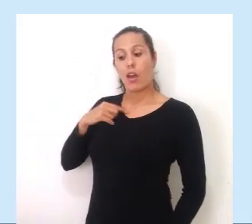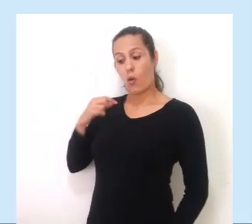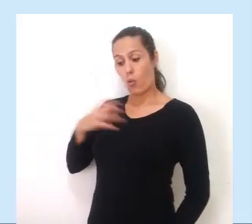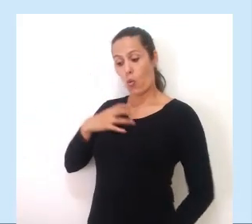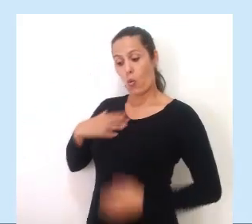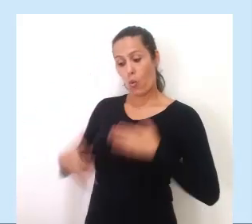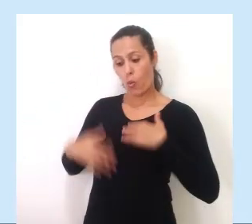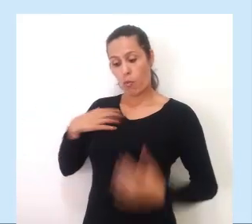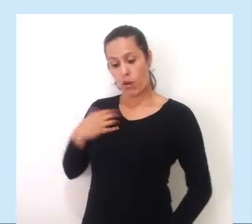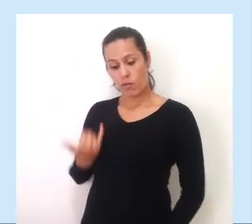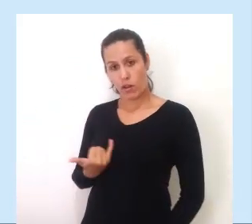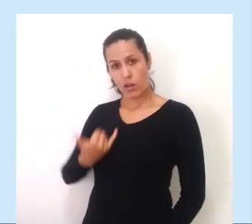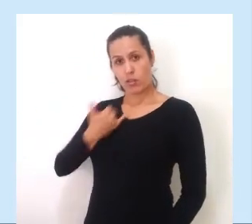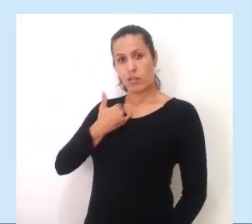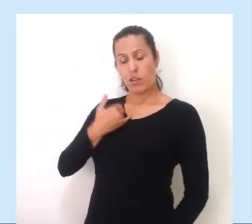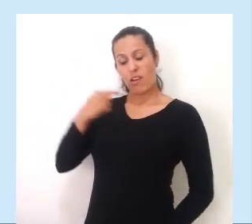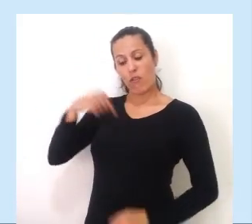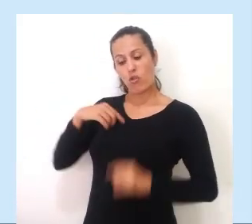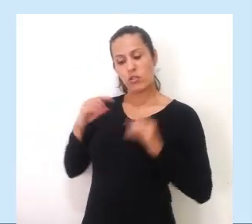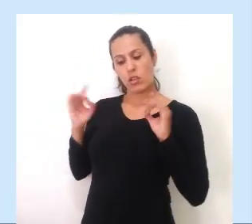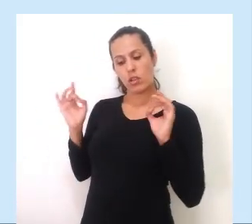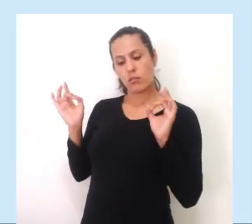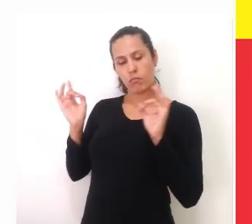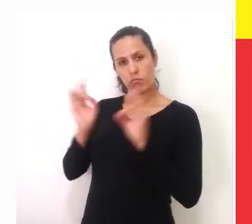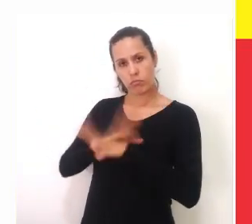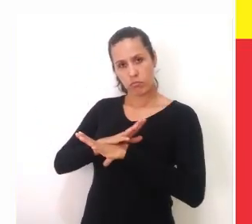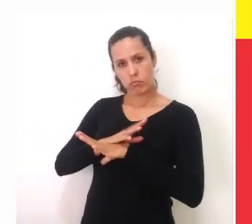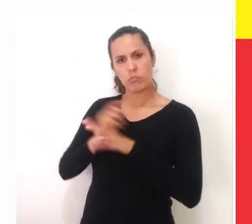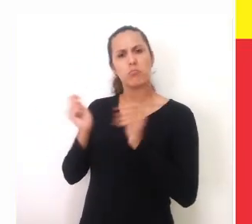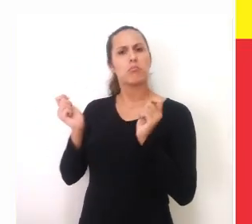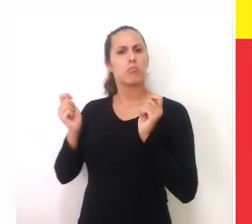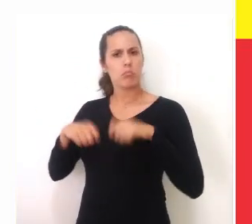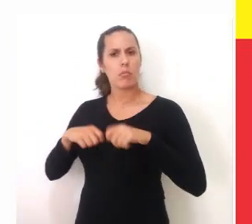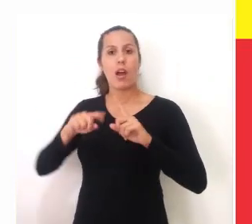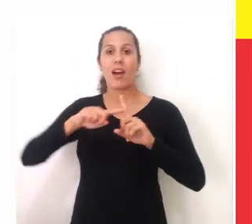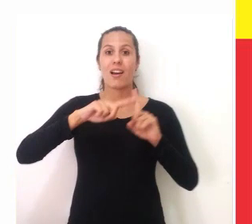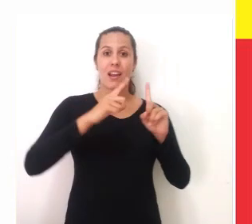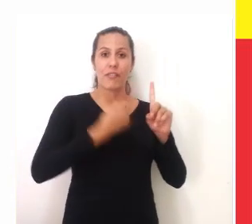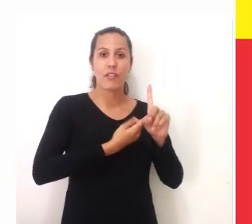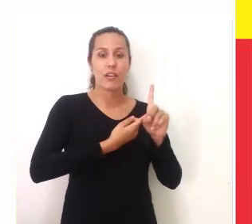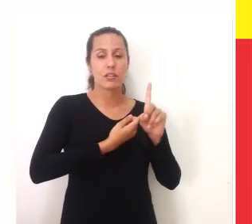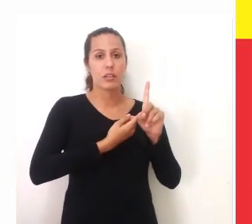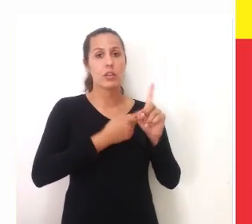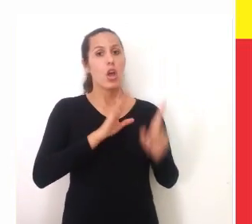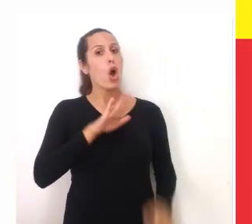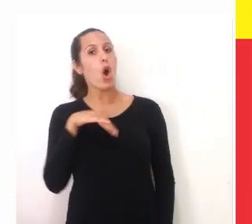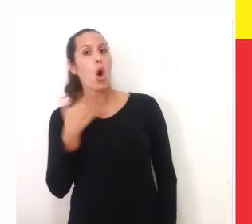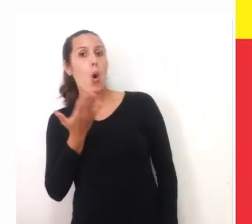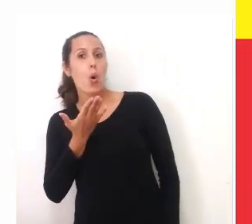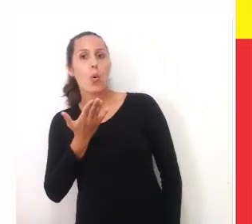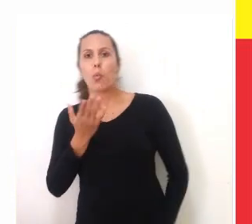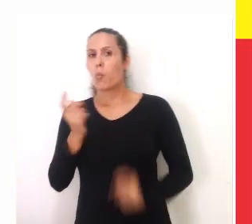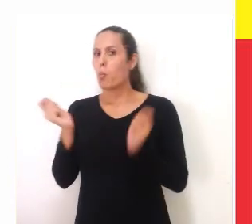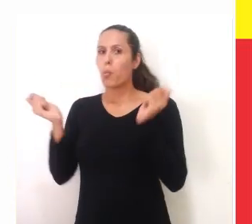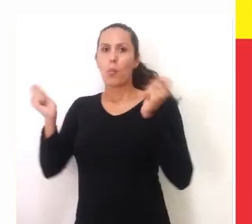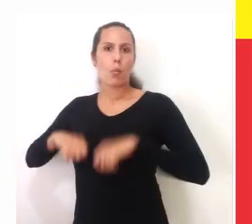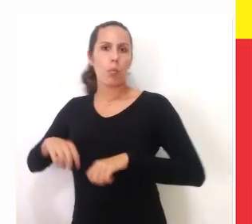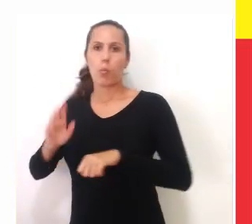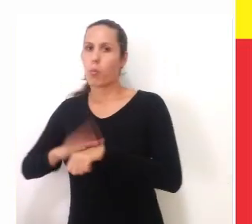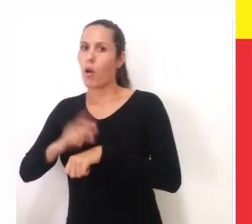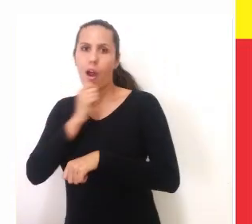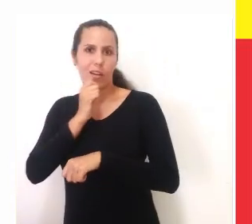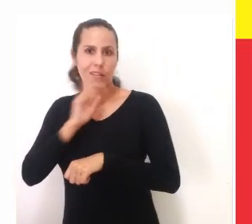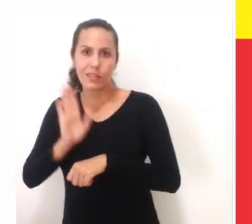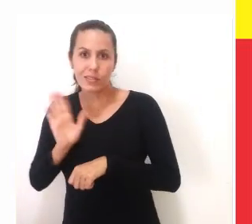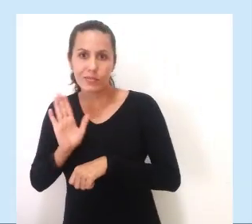avisar que você está pronta para uma possível gravidez. Ou